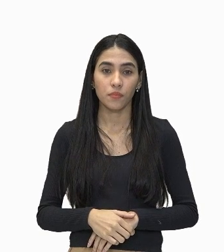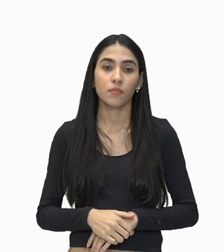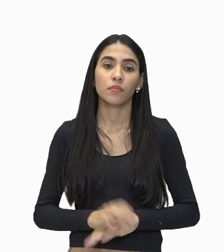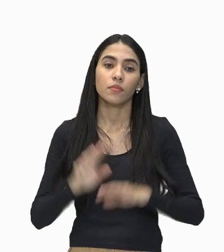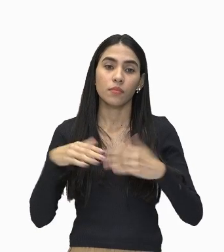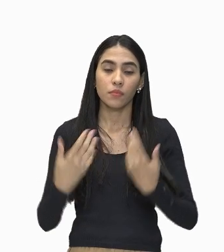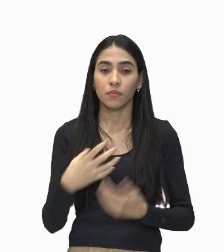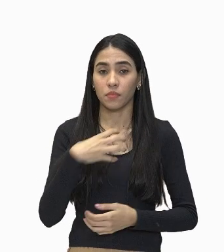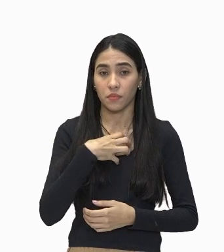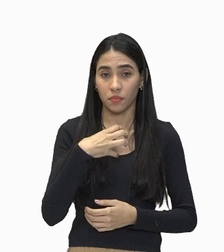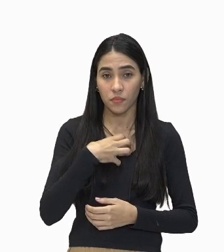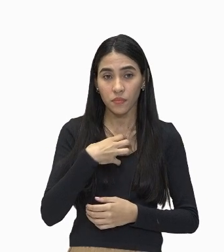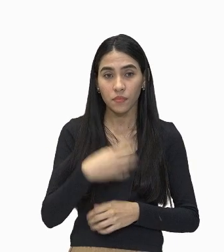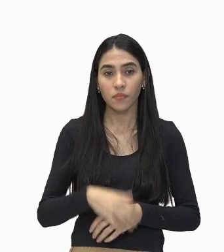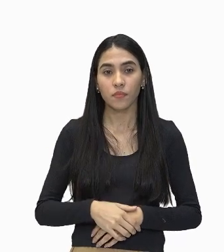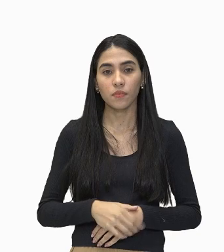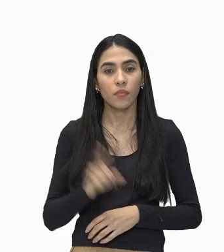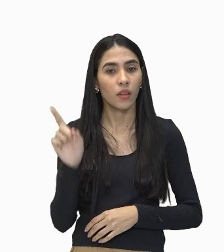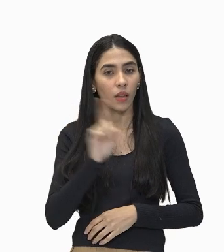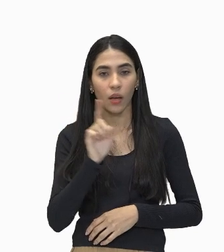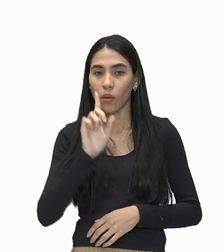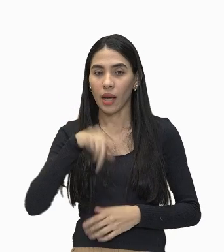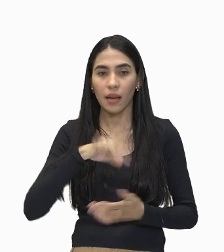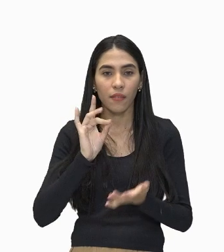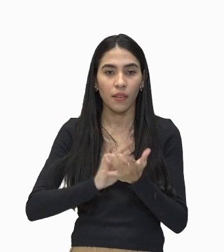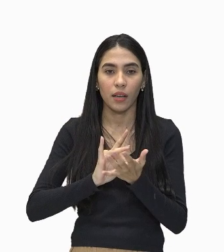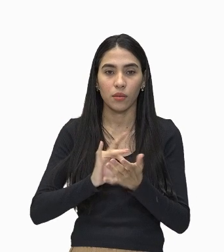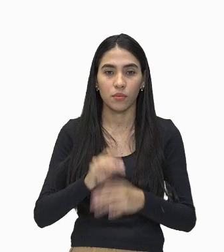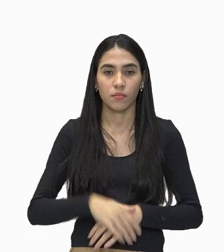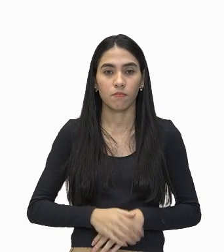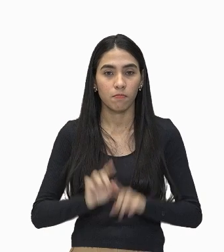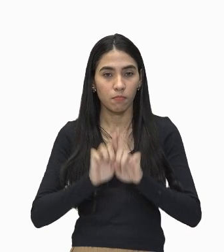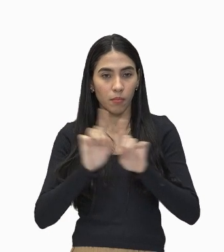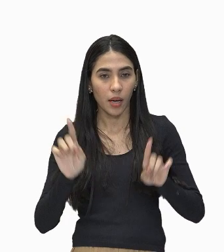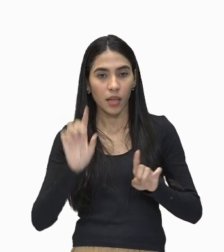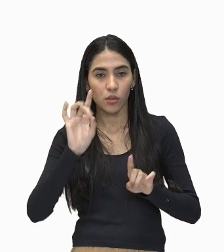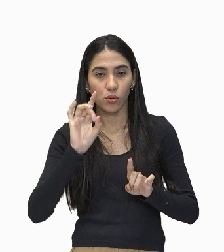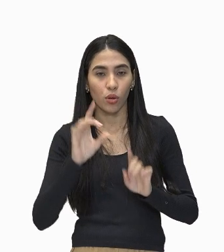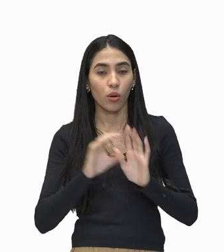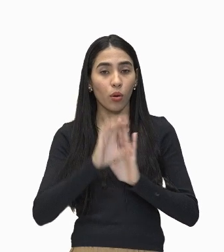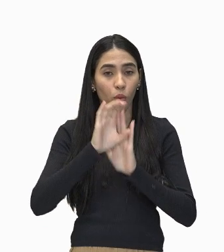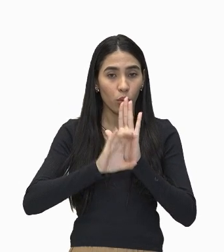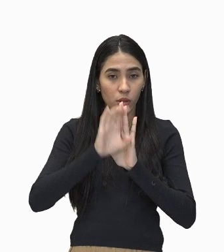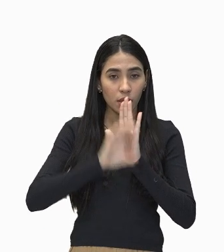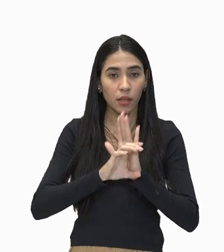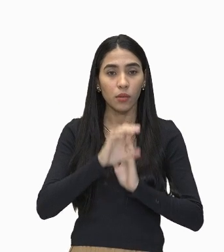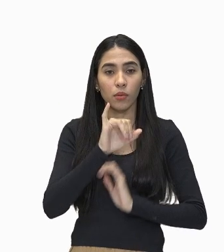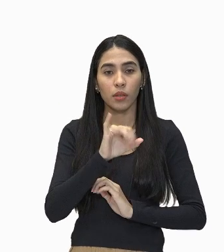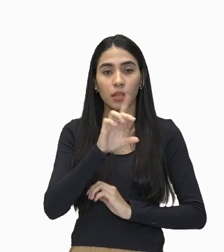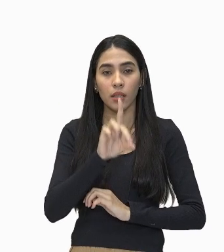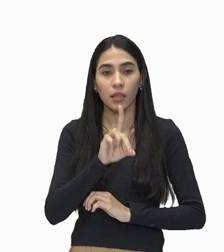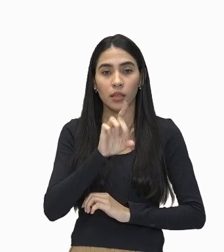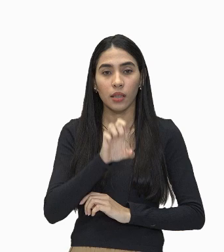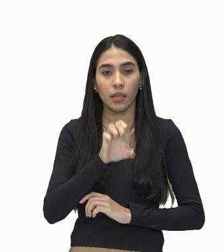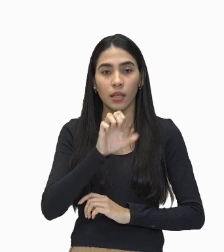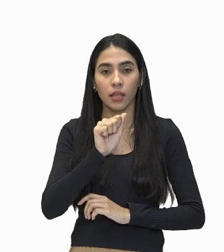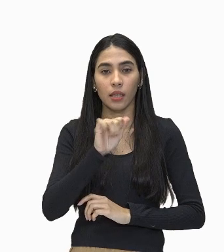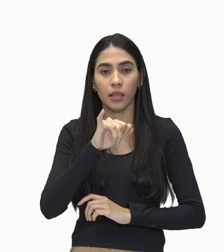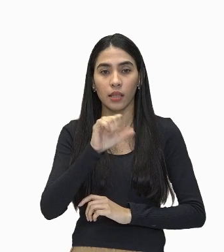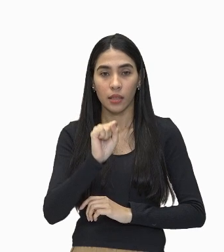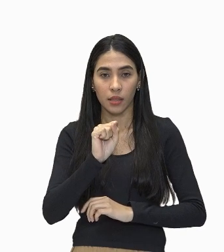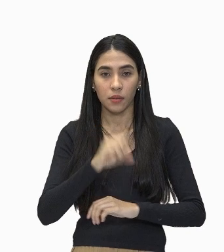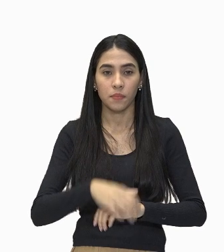Assim, as essências não são reais, mas ideais, ideias,